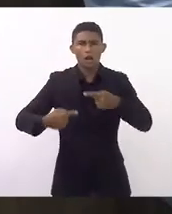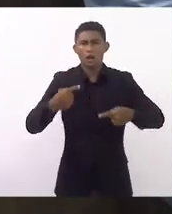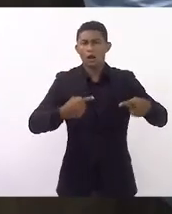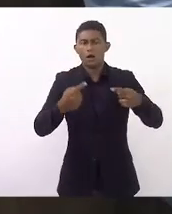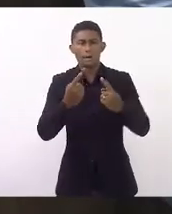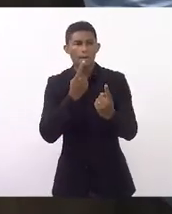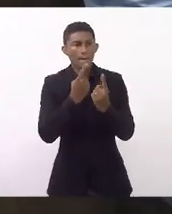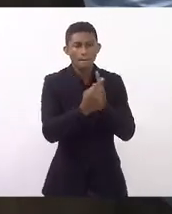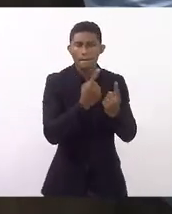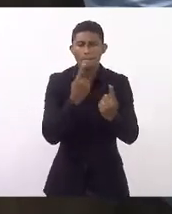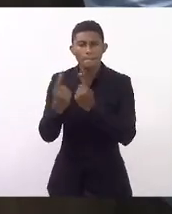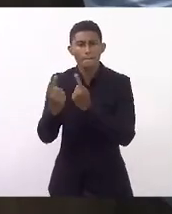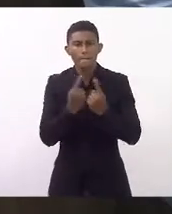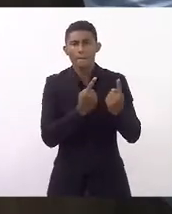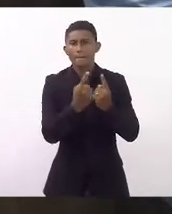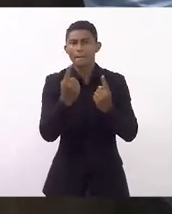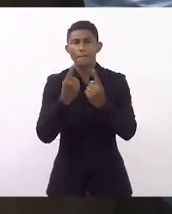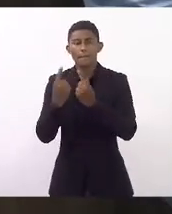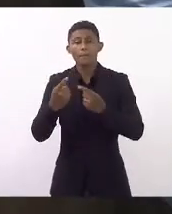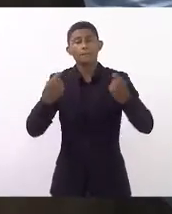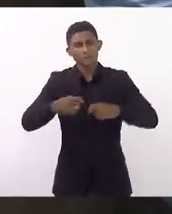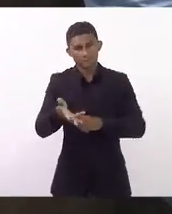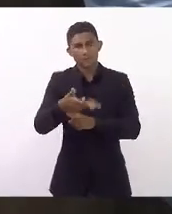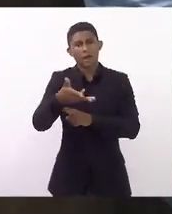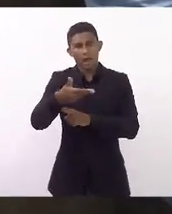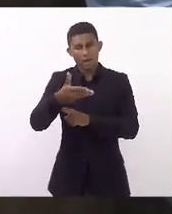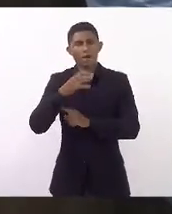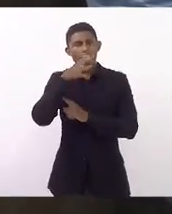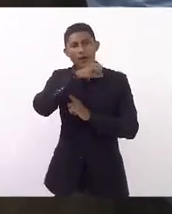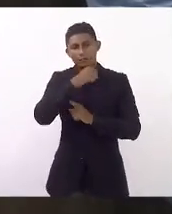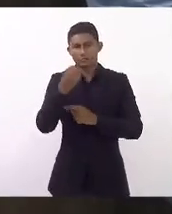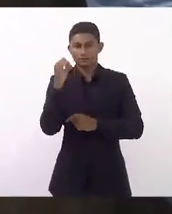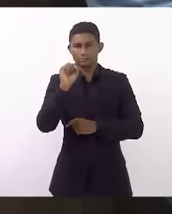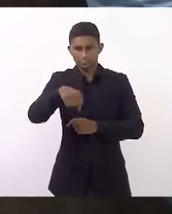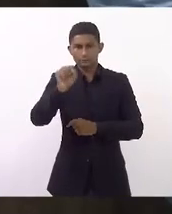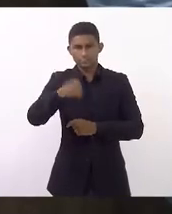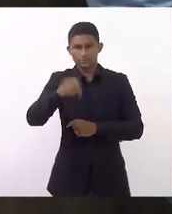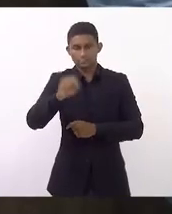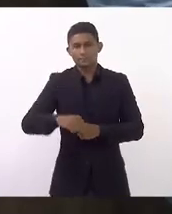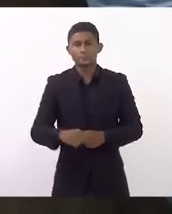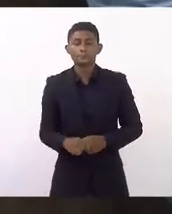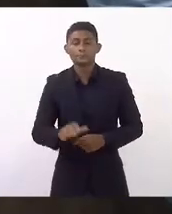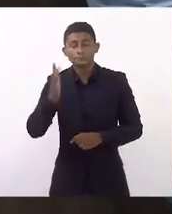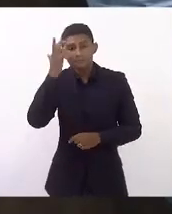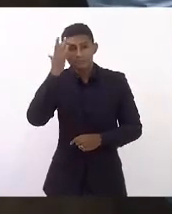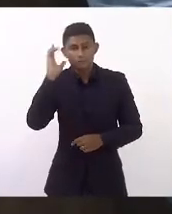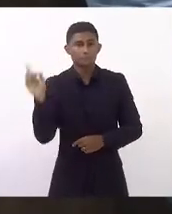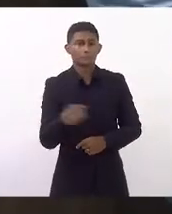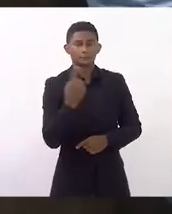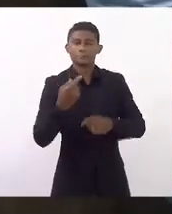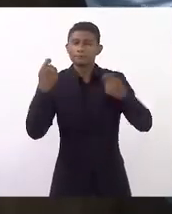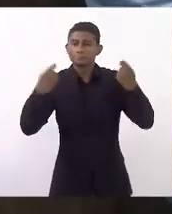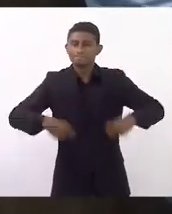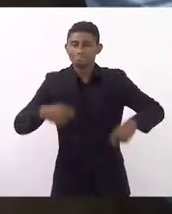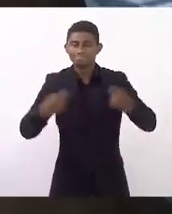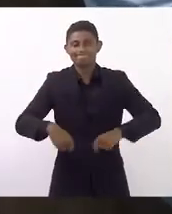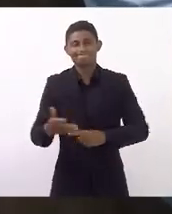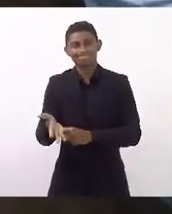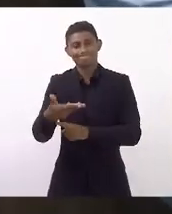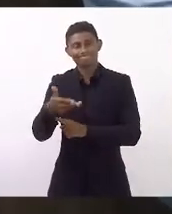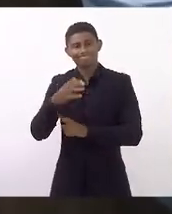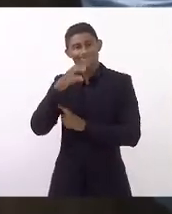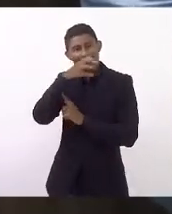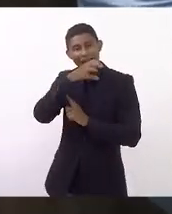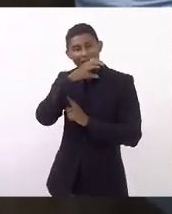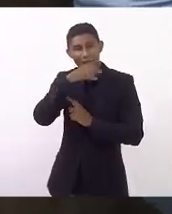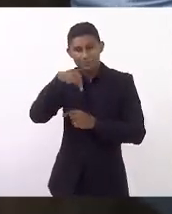gente precisa ter uma celeridade, sim, eu acho até aqui, Flávio, que a gente precisa ter uma maior celeridade dentro